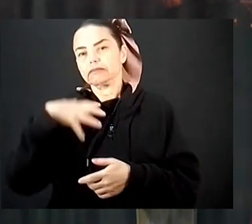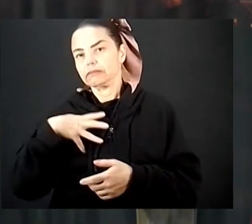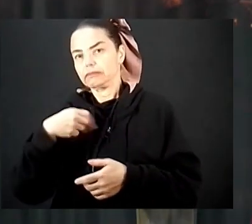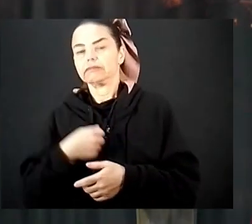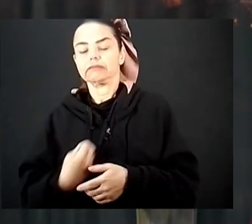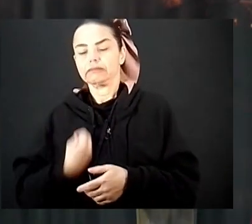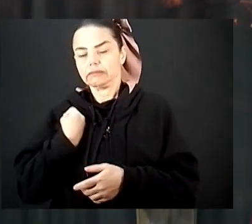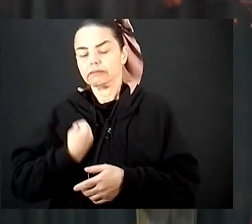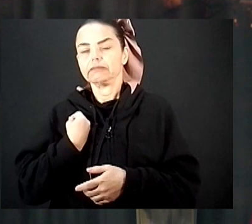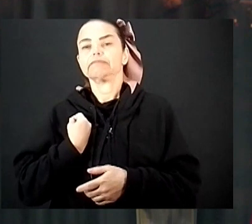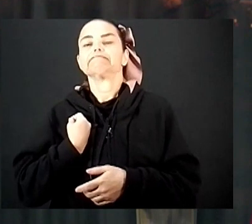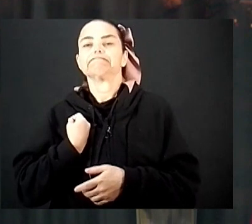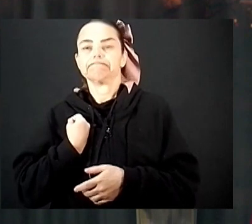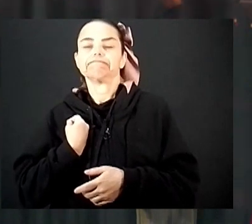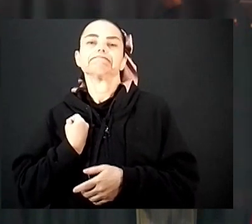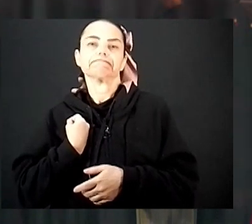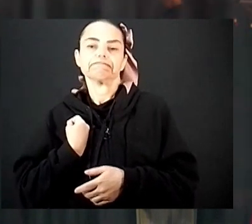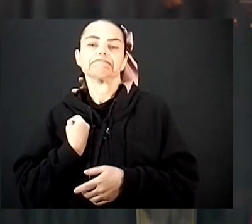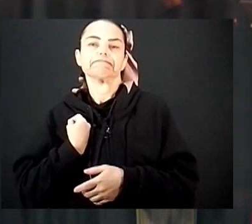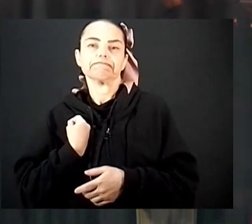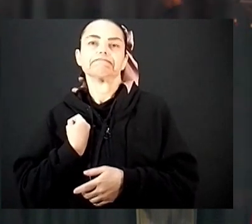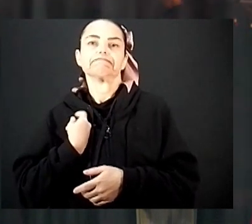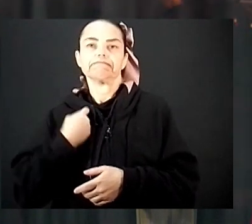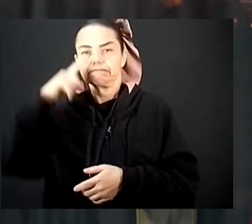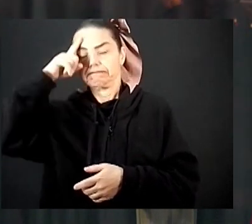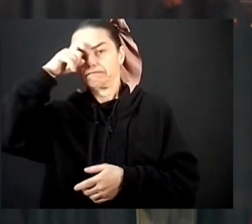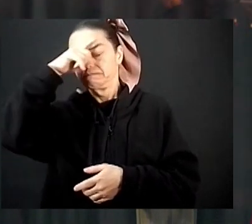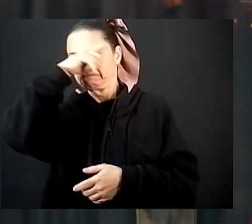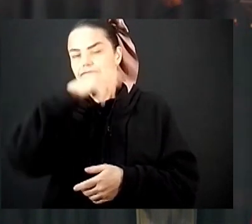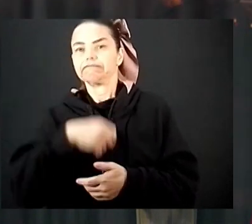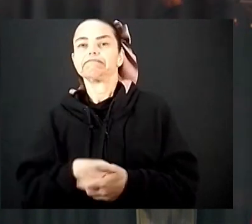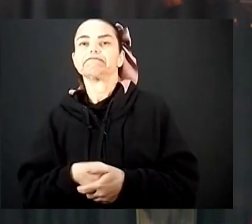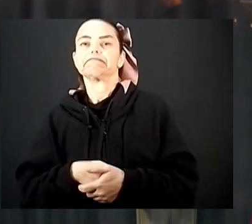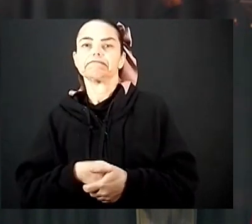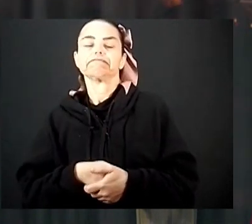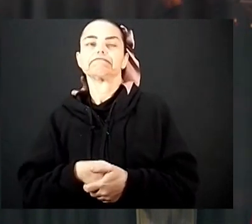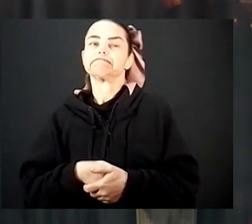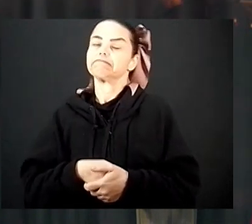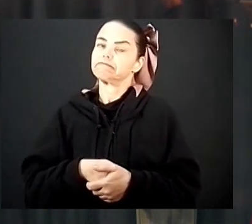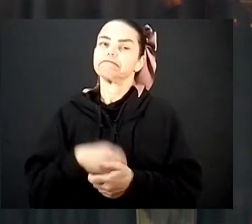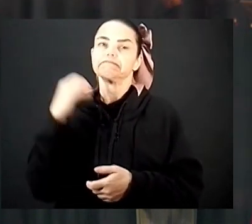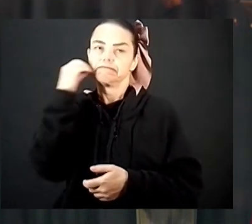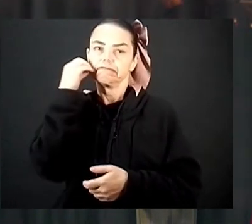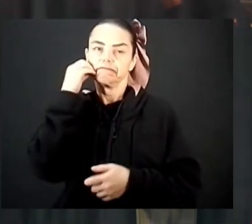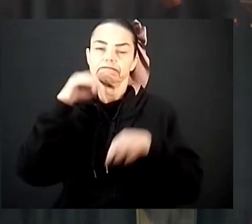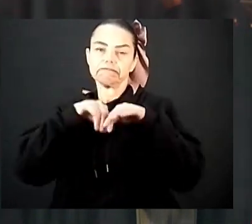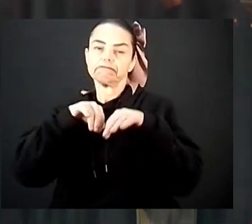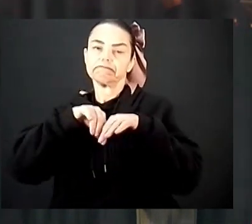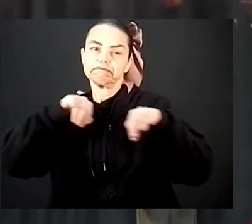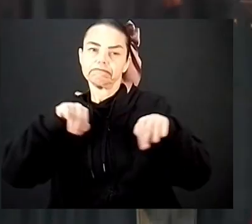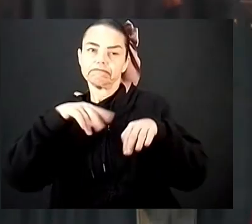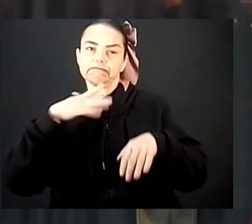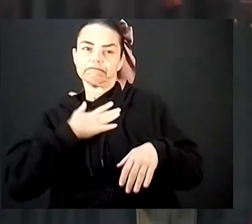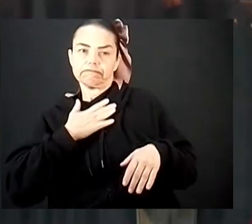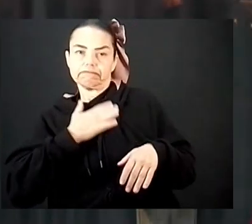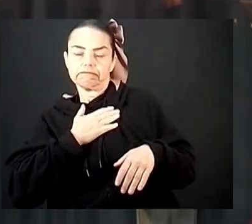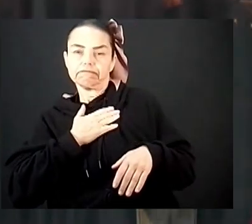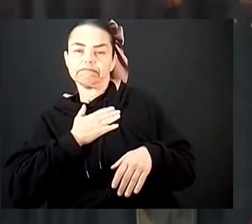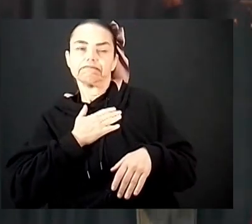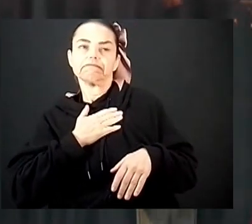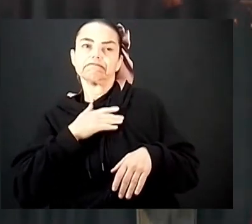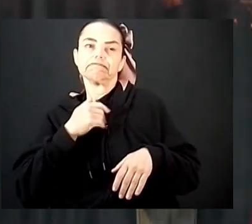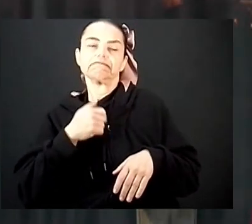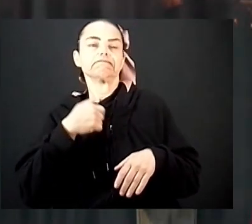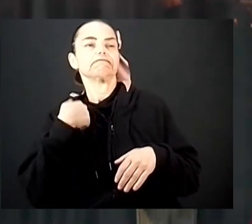isso é muito difícil, né? Então, assim, é tentar separar o que é dela, né? E o que é da mãe. Perfeito.